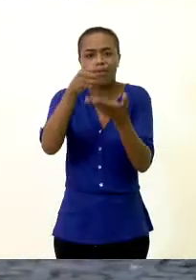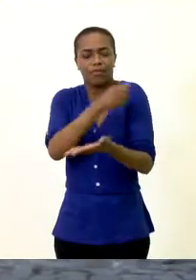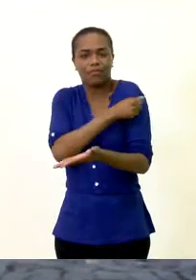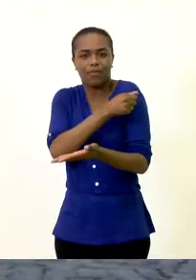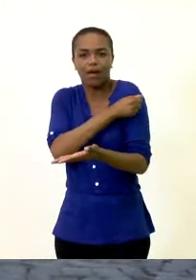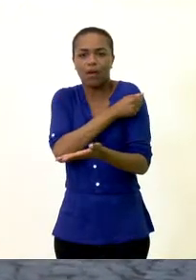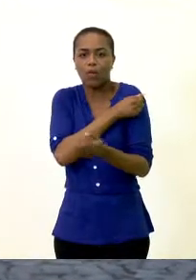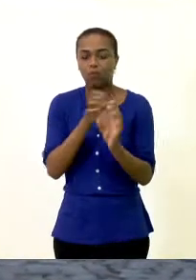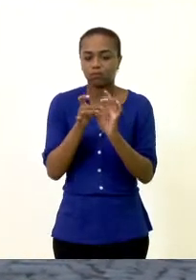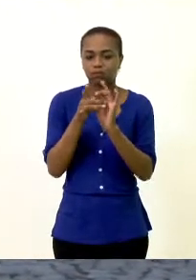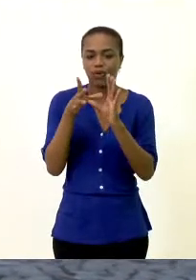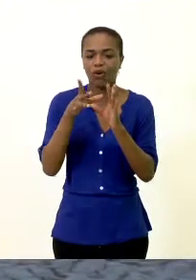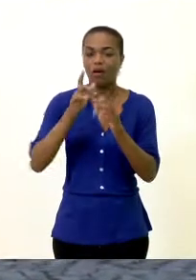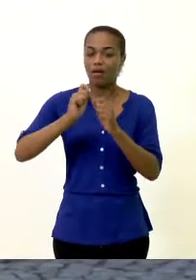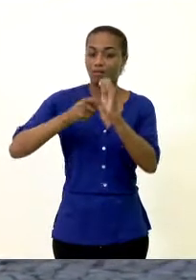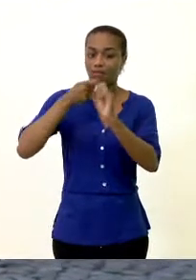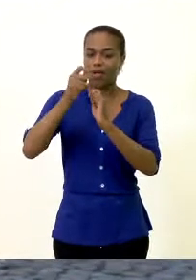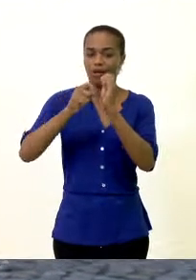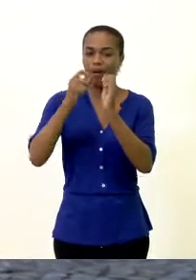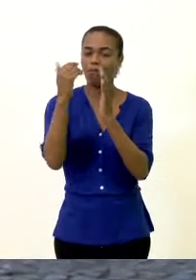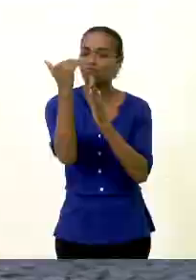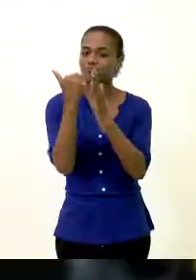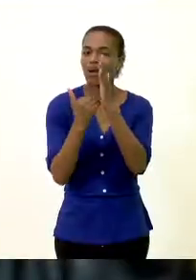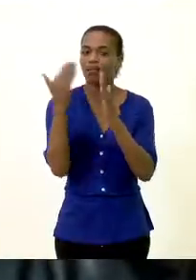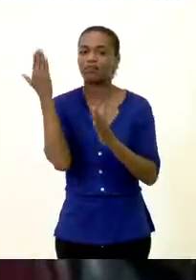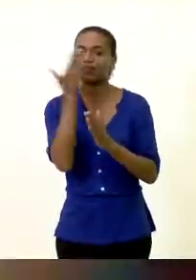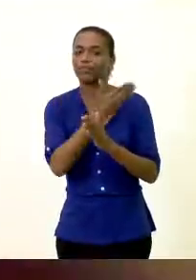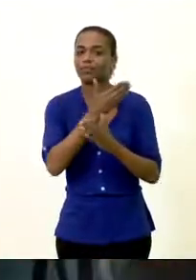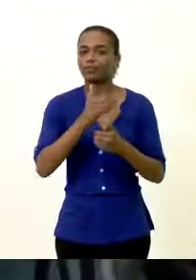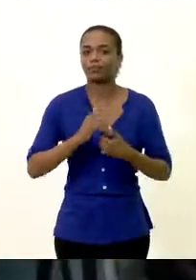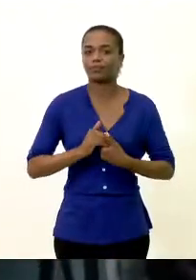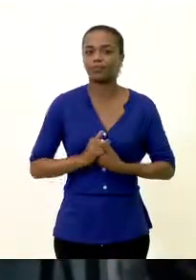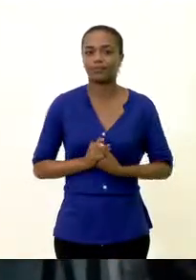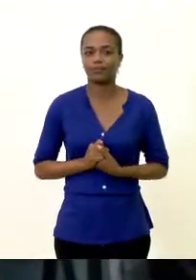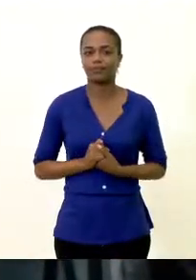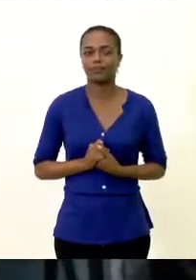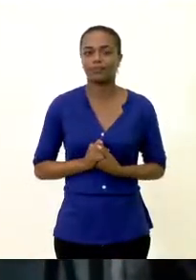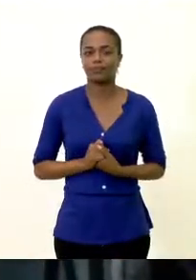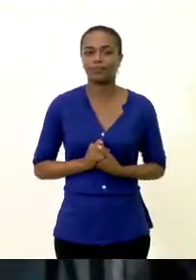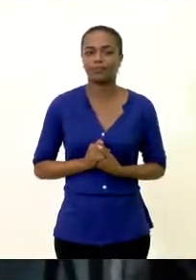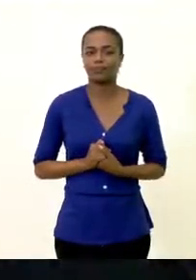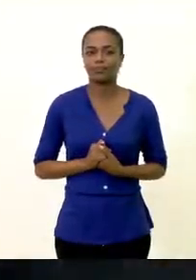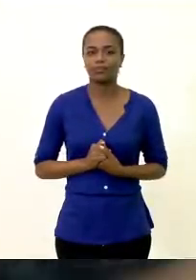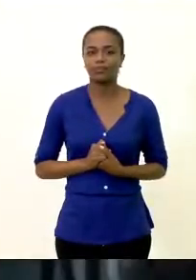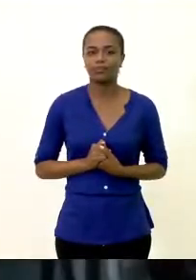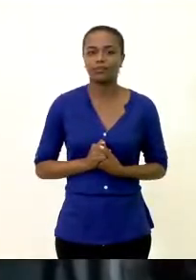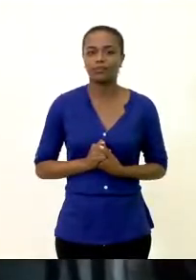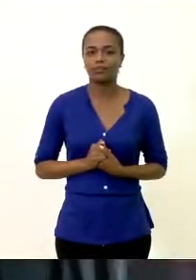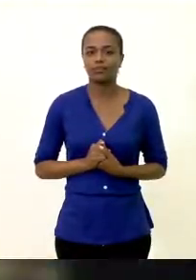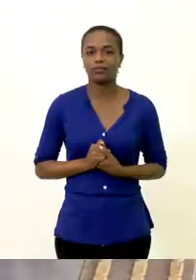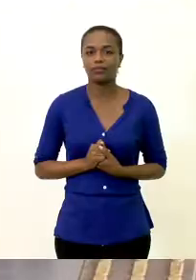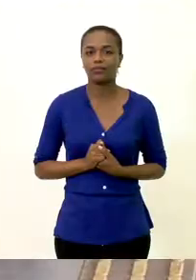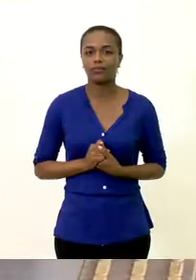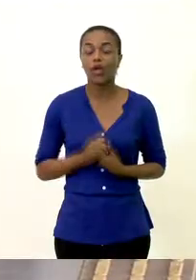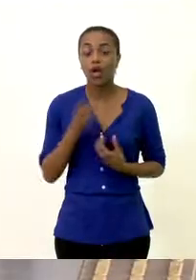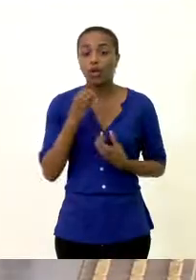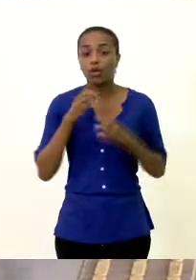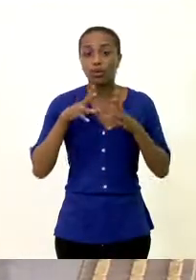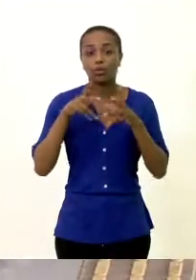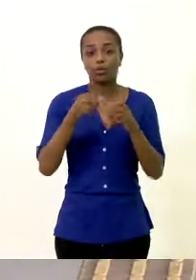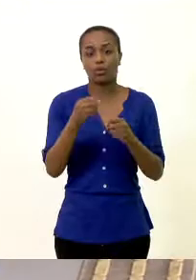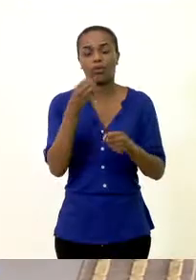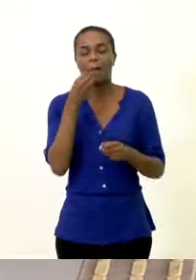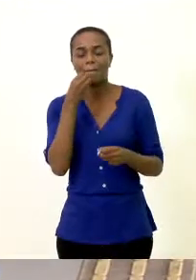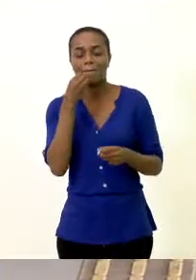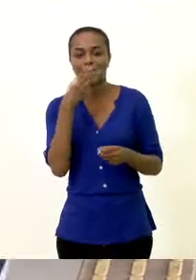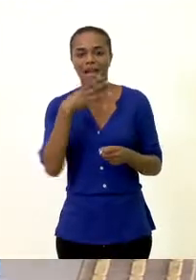e disponibiliza auxílios para os estudantes em vulnerabilidade econômica comprovada. Tudo para que